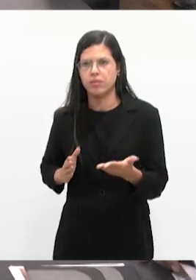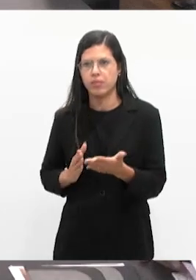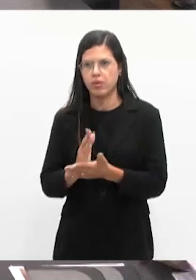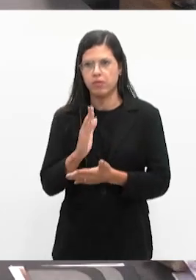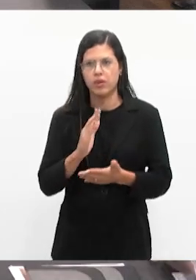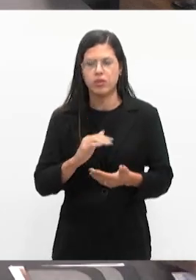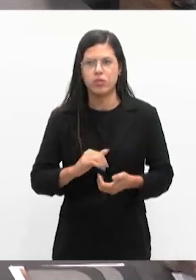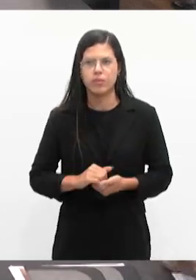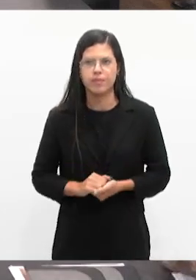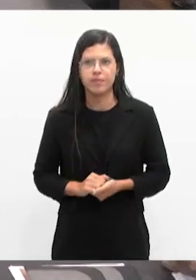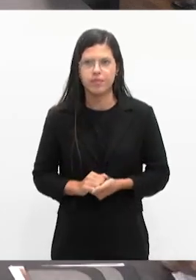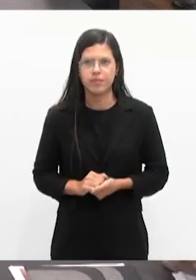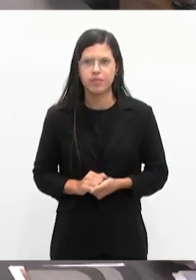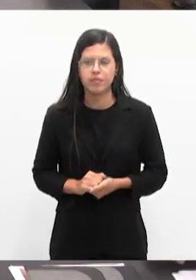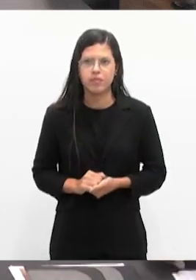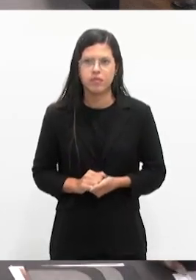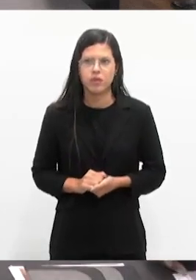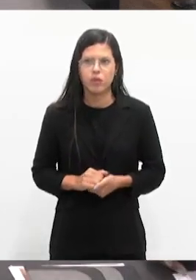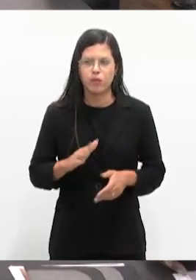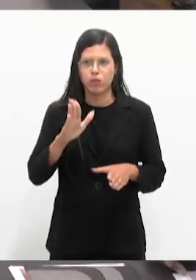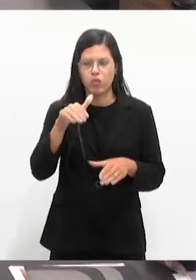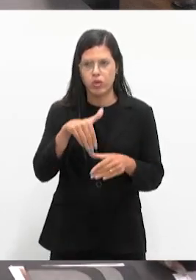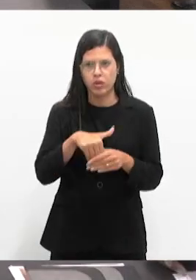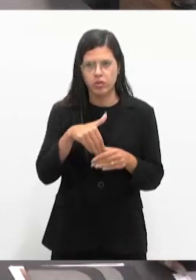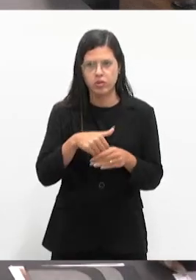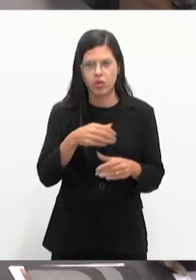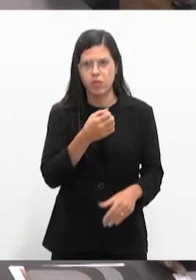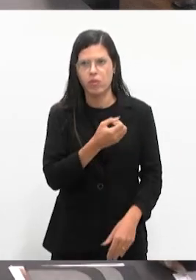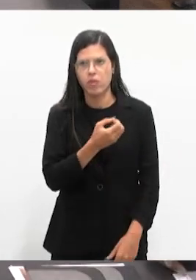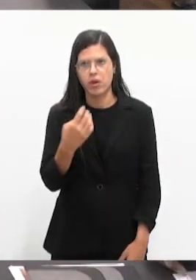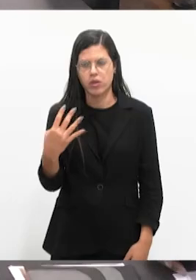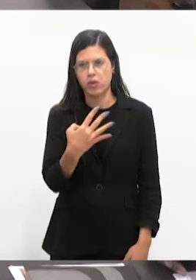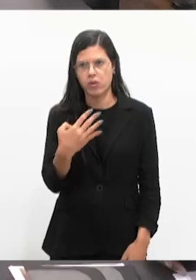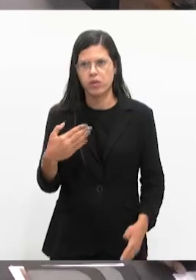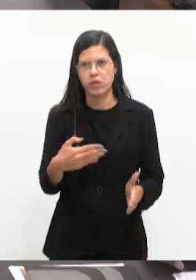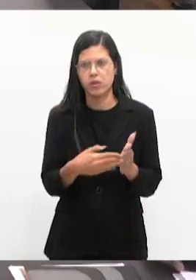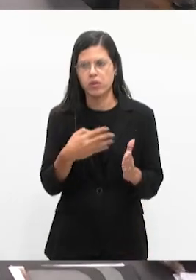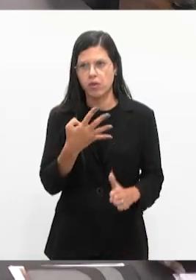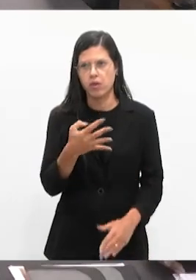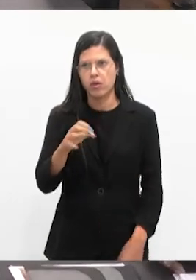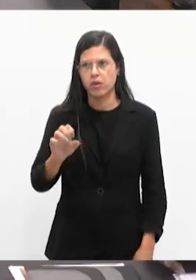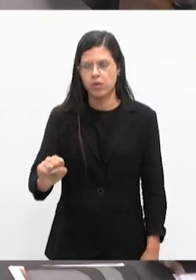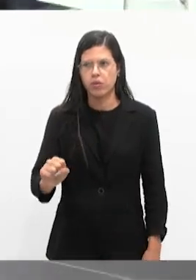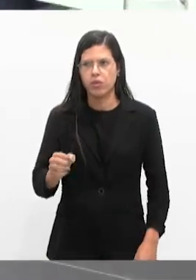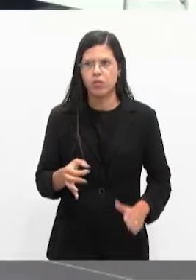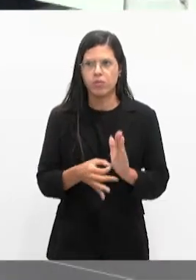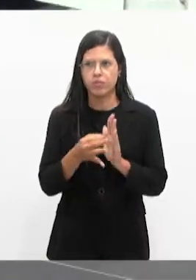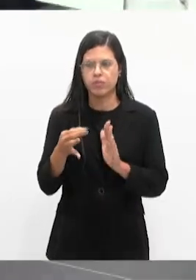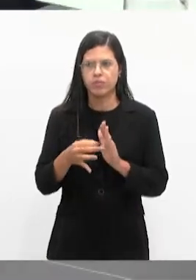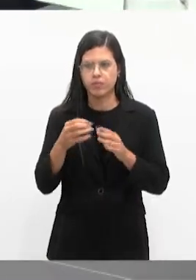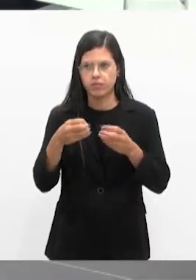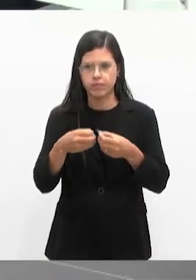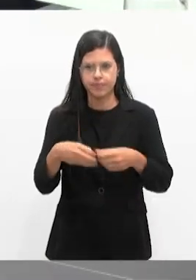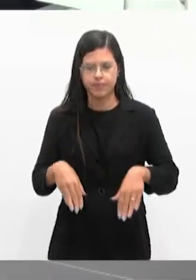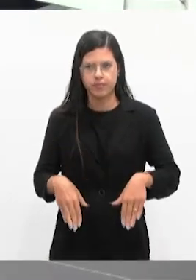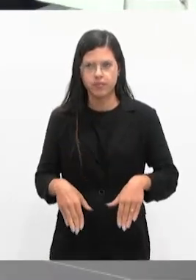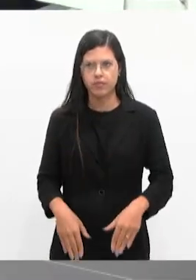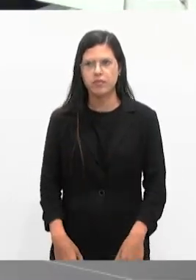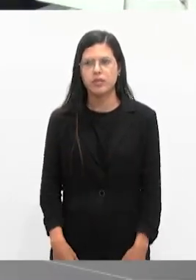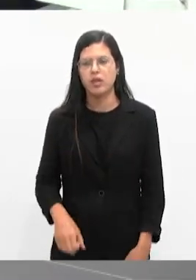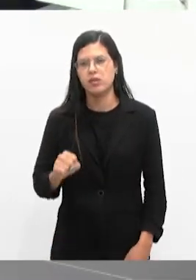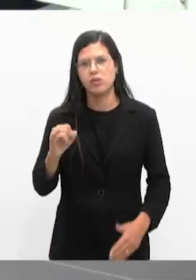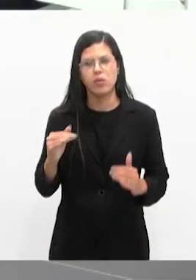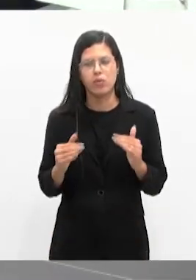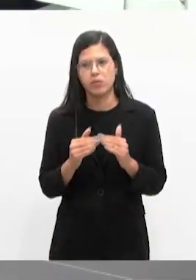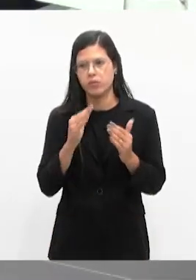estão, aprovado. Então, votação então do 44 ao 48, os pareceres pela prejudicabilidade. Os senhores